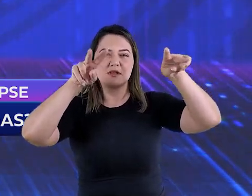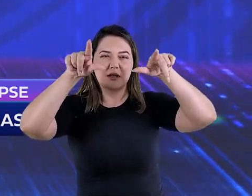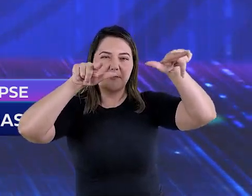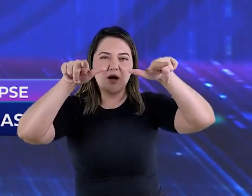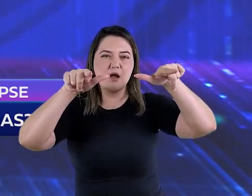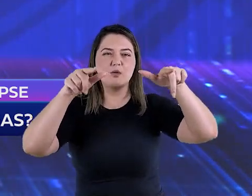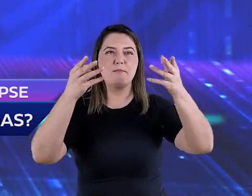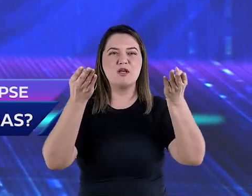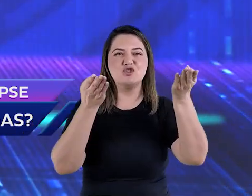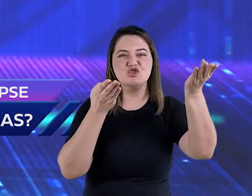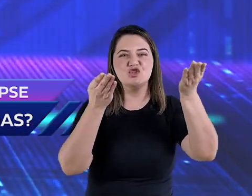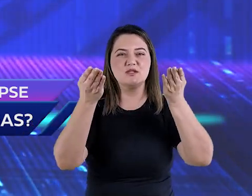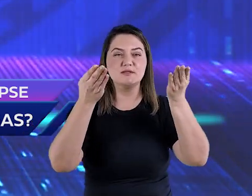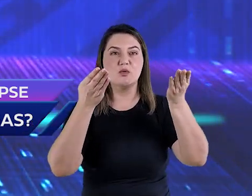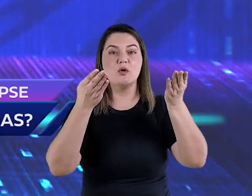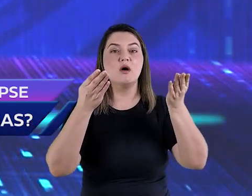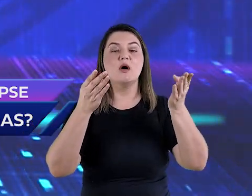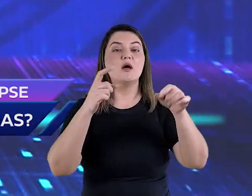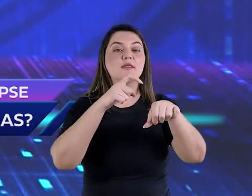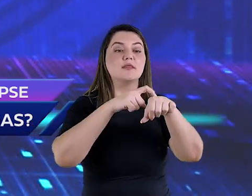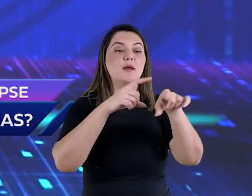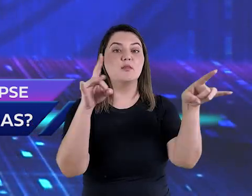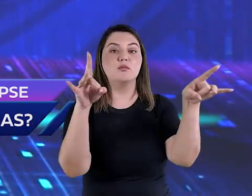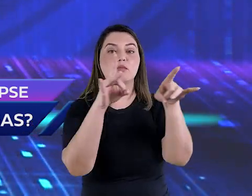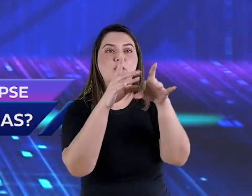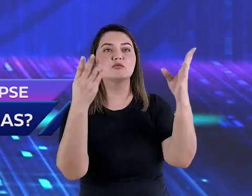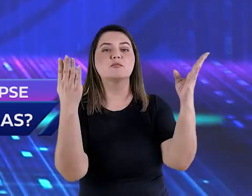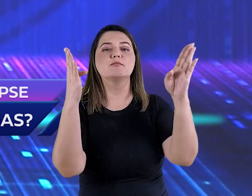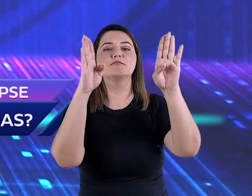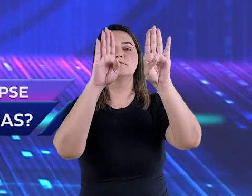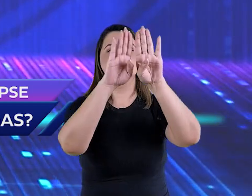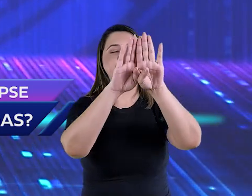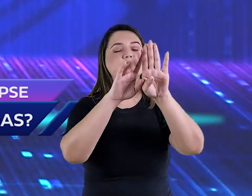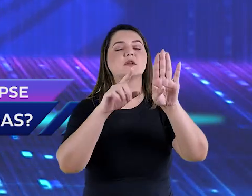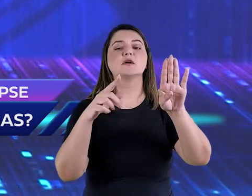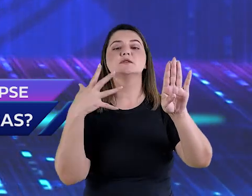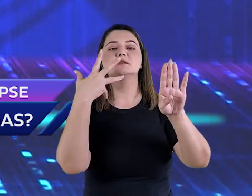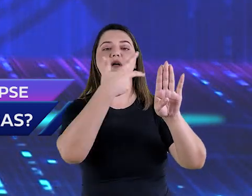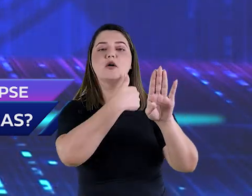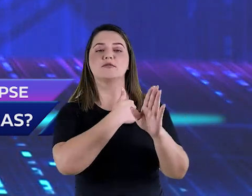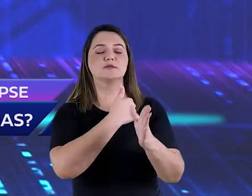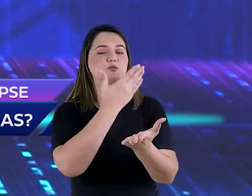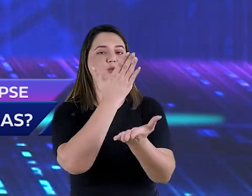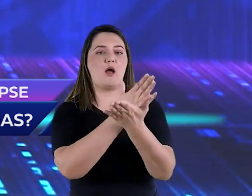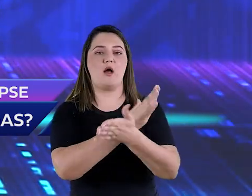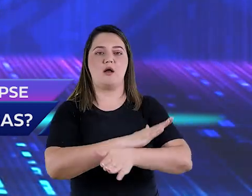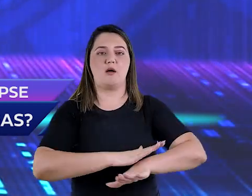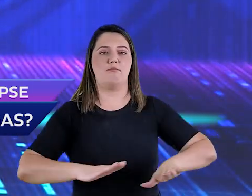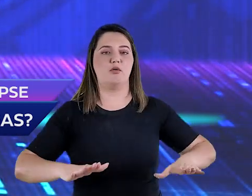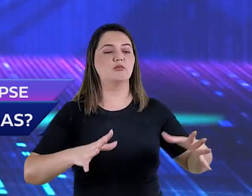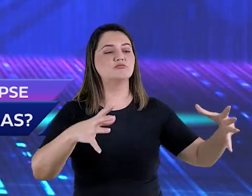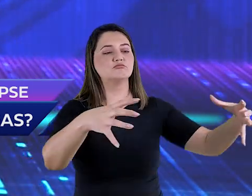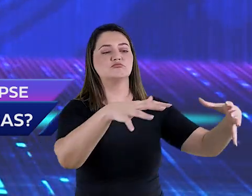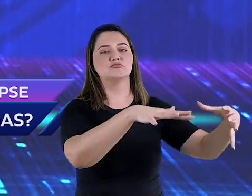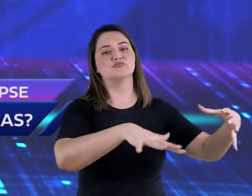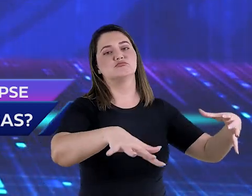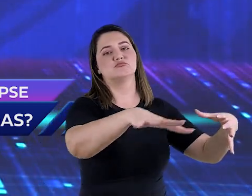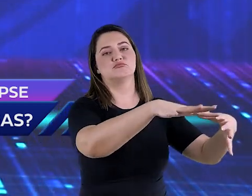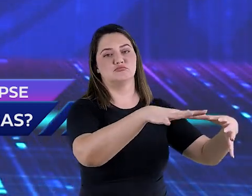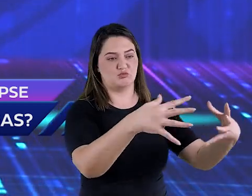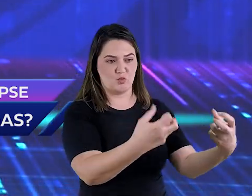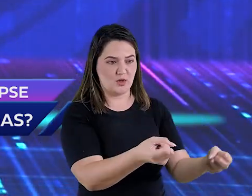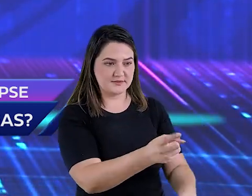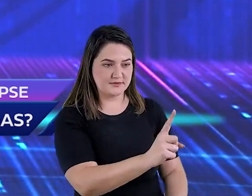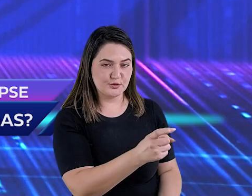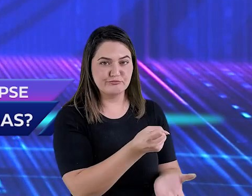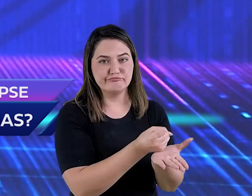que a porta da salvação se fechará. E com isso, não haverá mais acesso ao